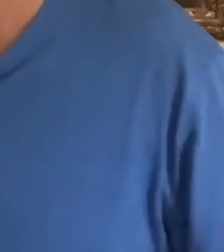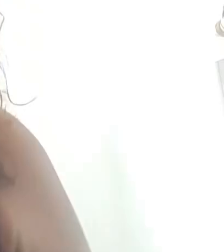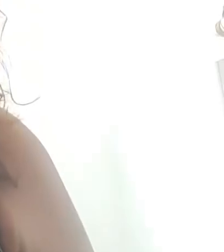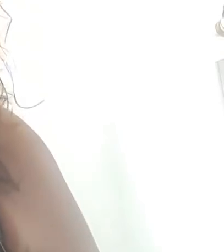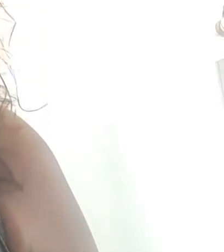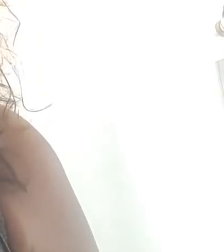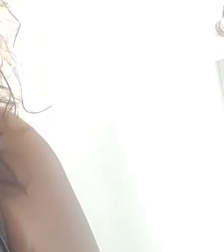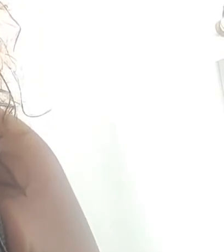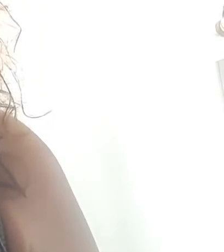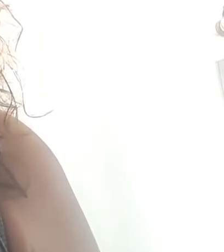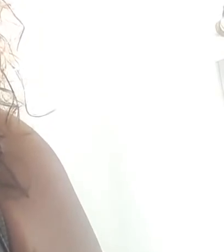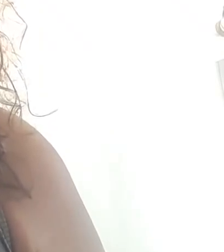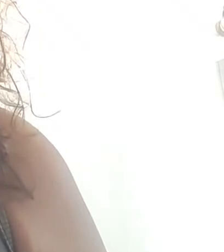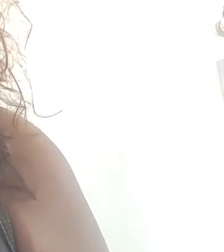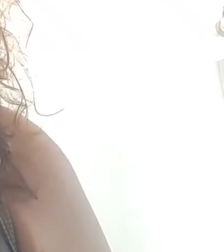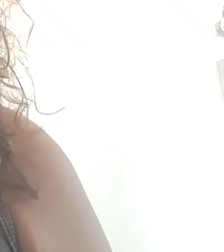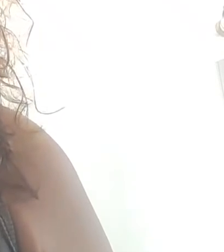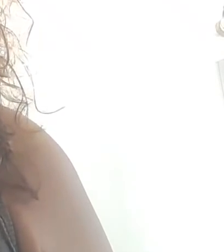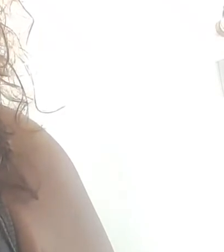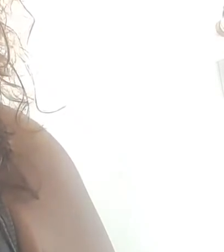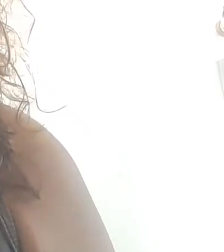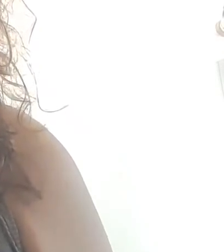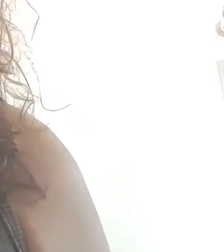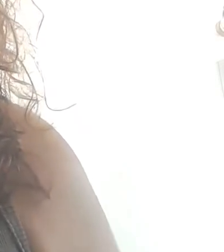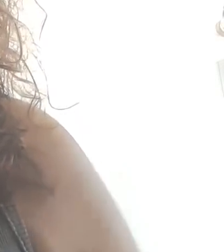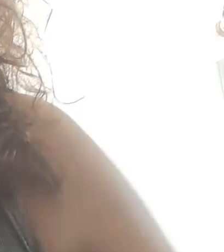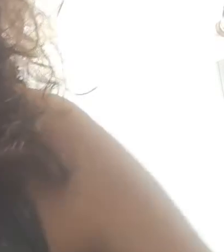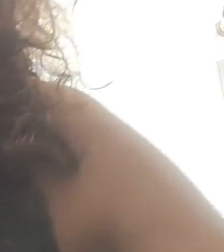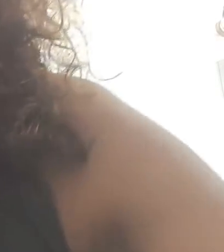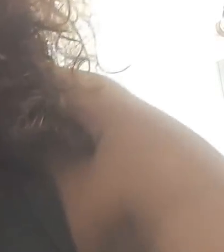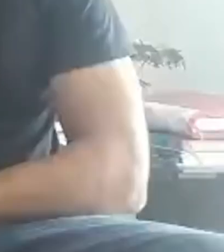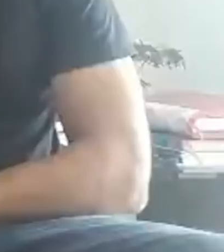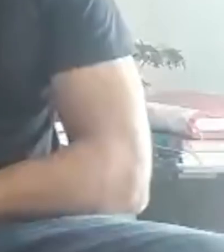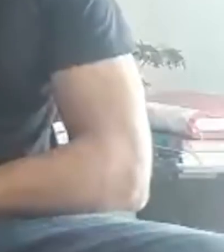passar. Sou família Ibemeia, vai passar.